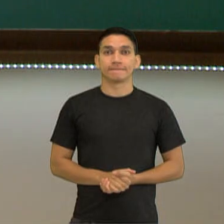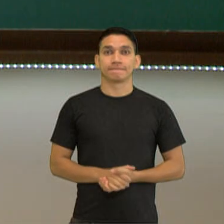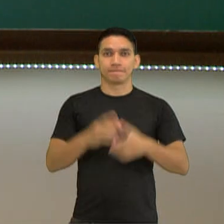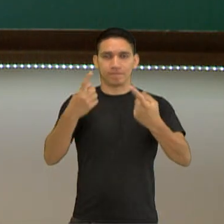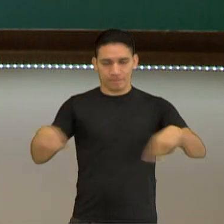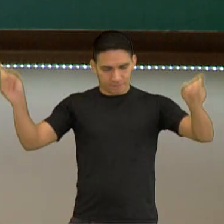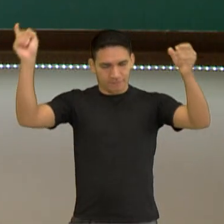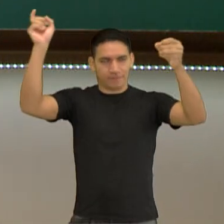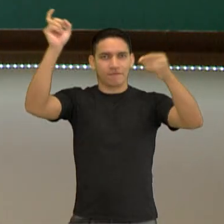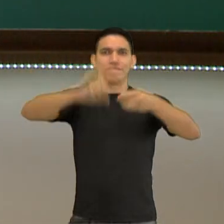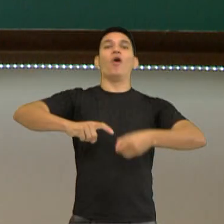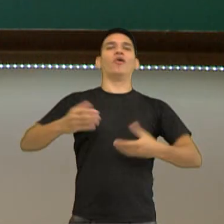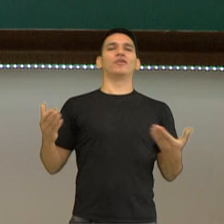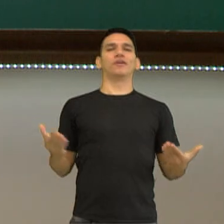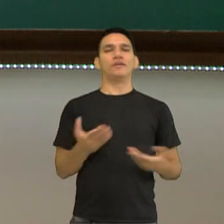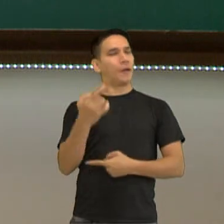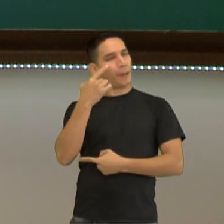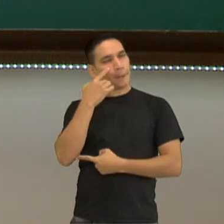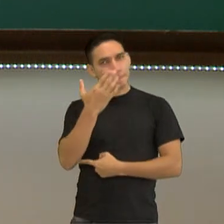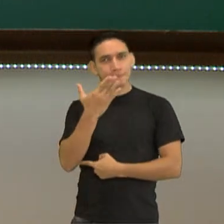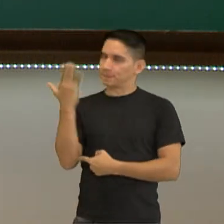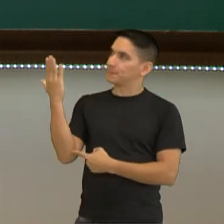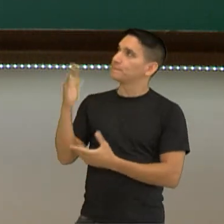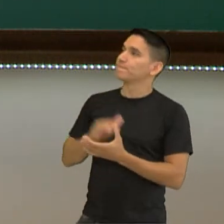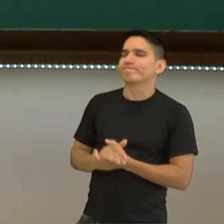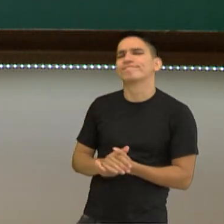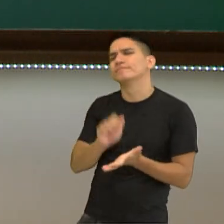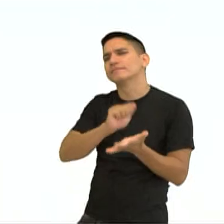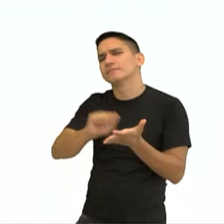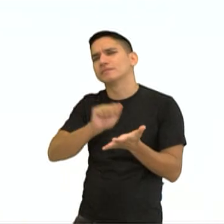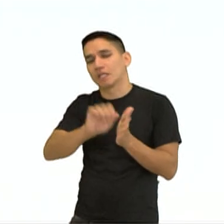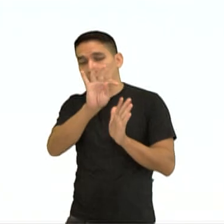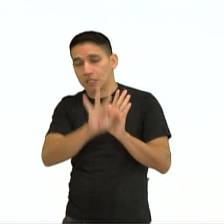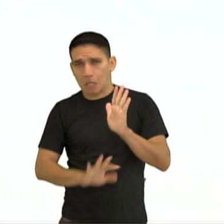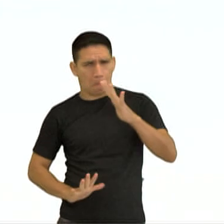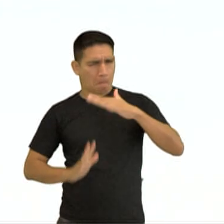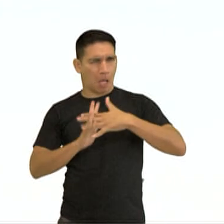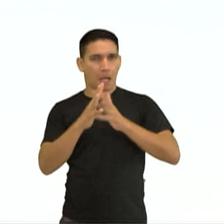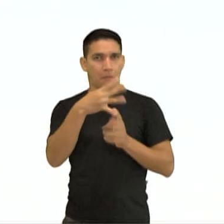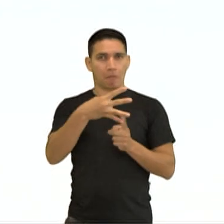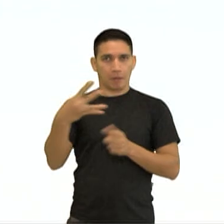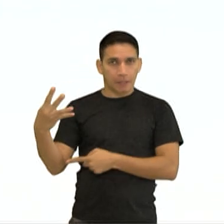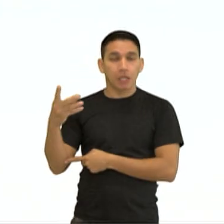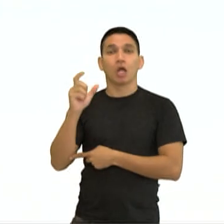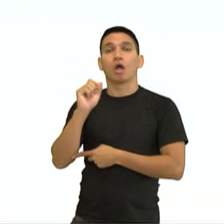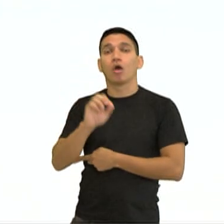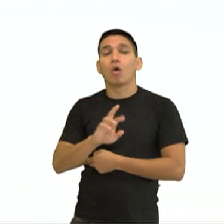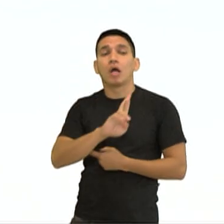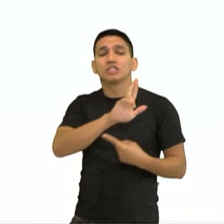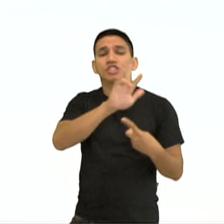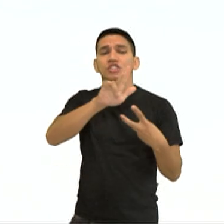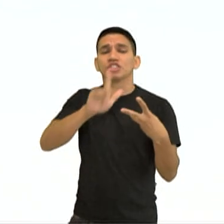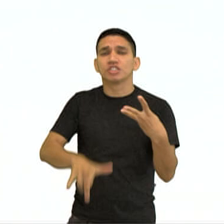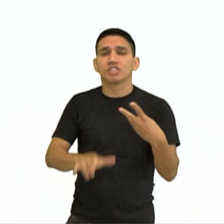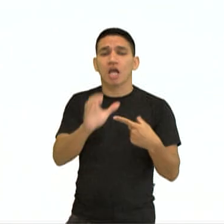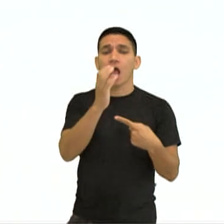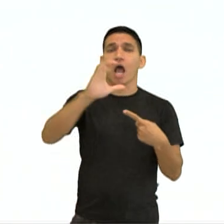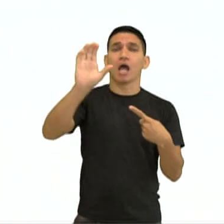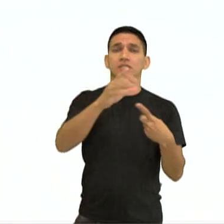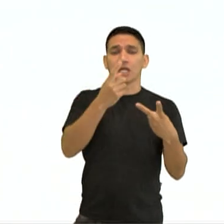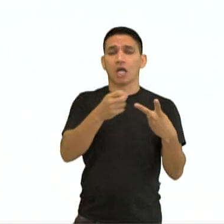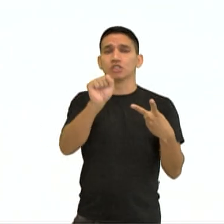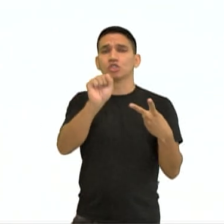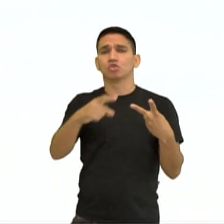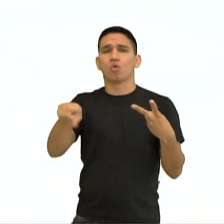De volta aqui, meus queridos. Escreva um texto, um máximo 4 linhas, podemos diferenciar a cantata de uma sonata, de uma